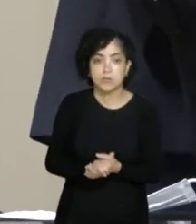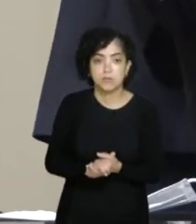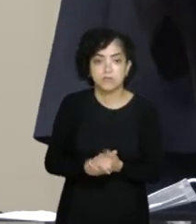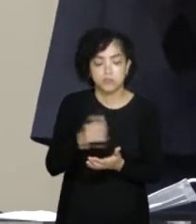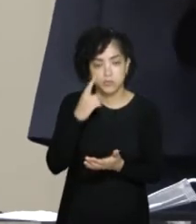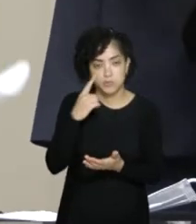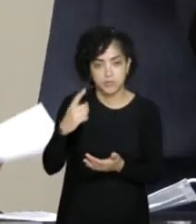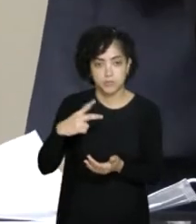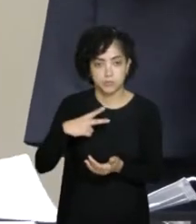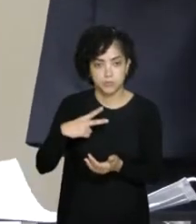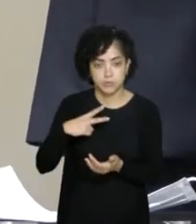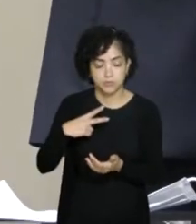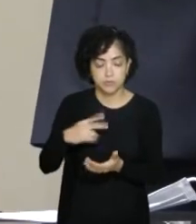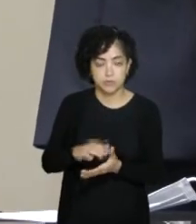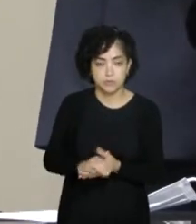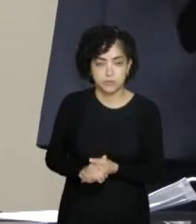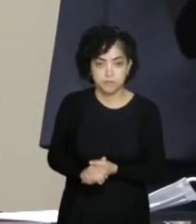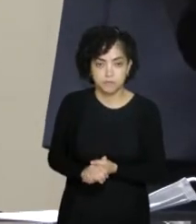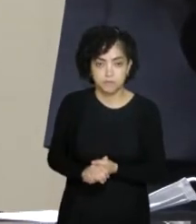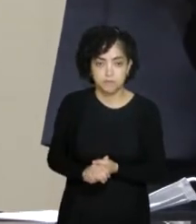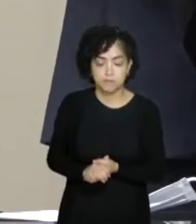de interesse particular.